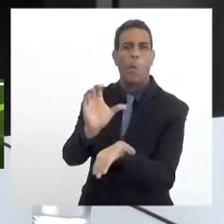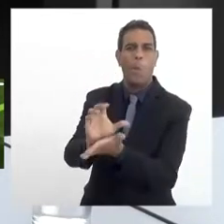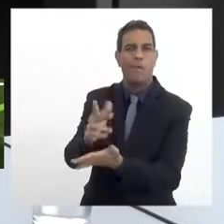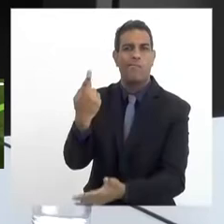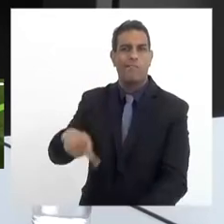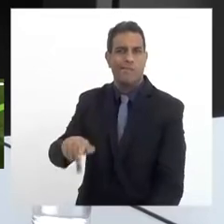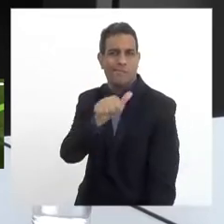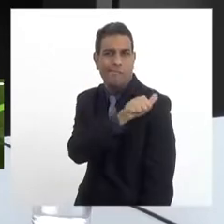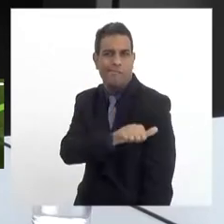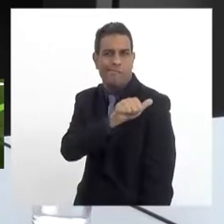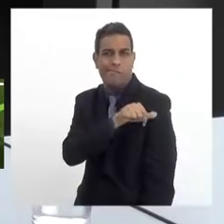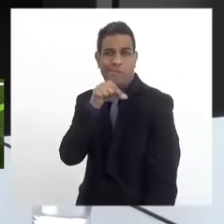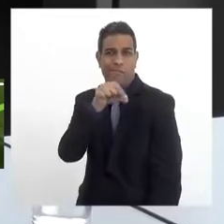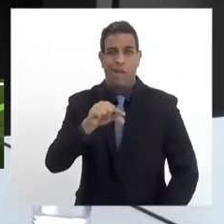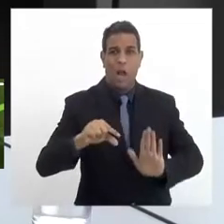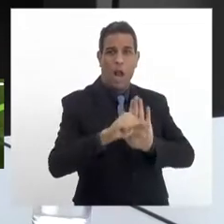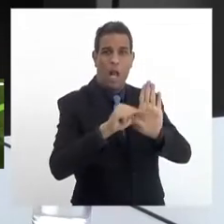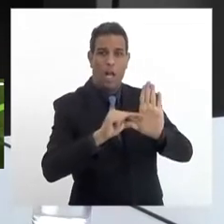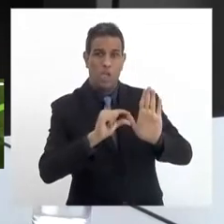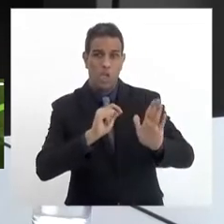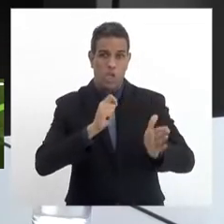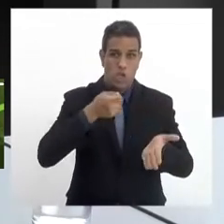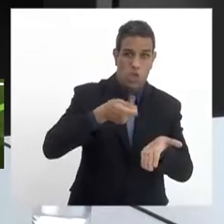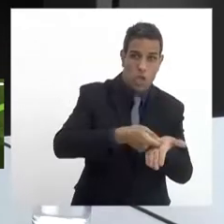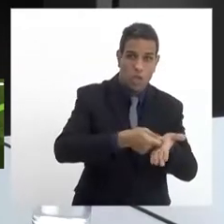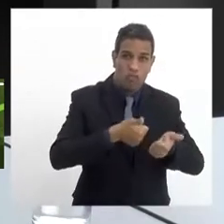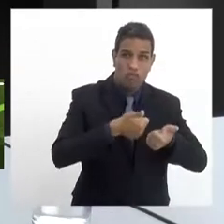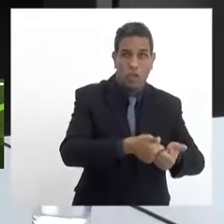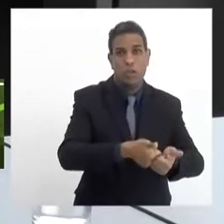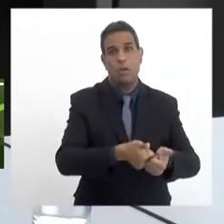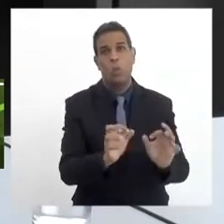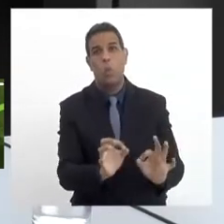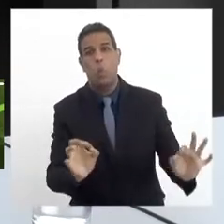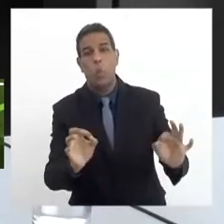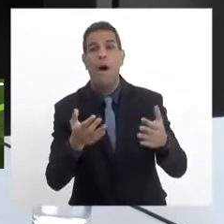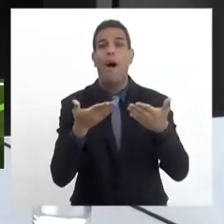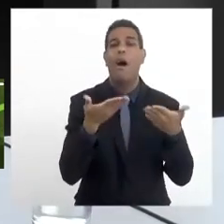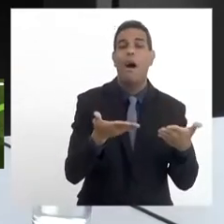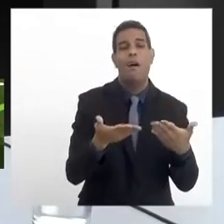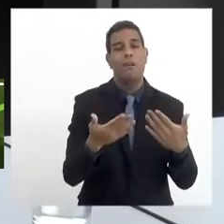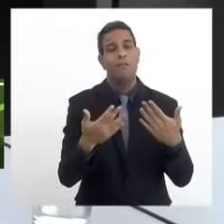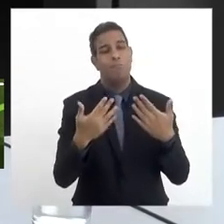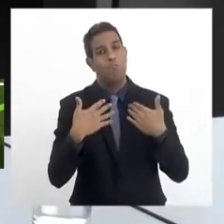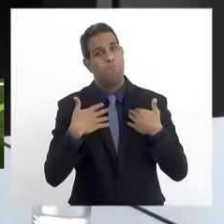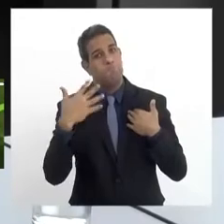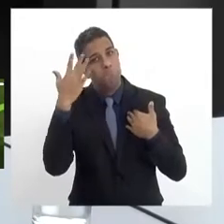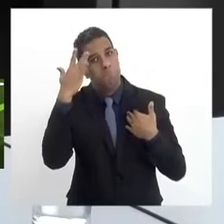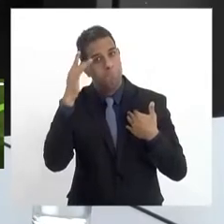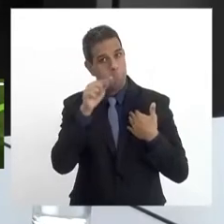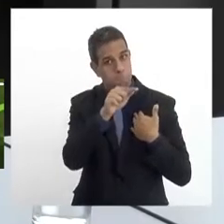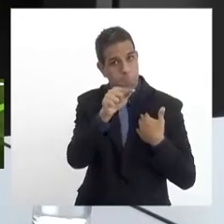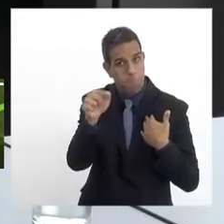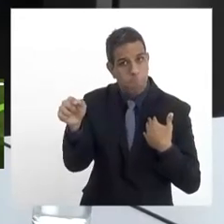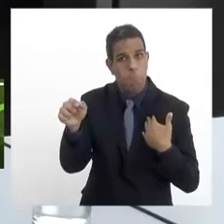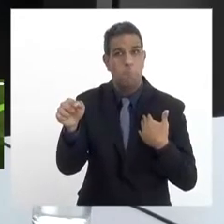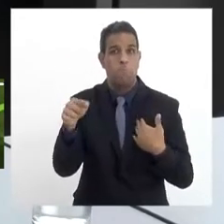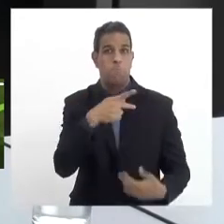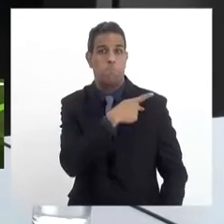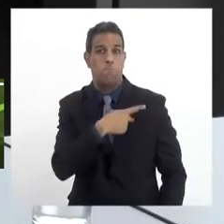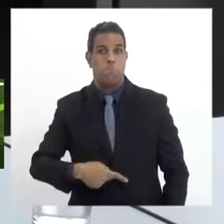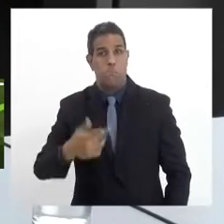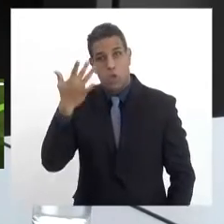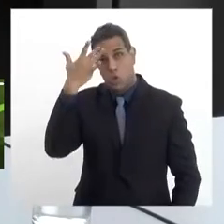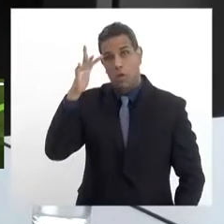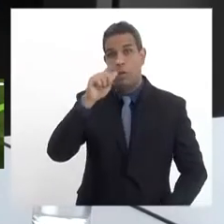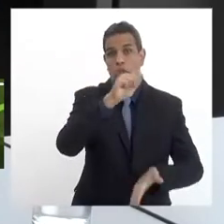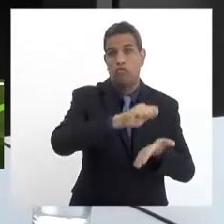dos itens não cumpridos. Né? E essa é uma questão, no meu entendimento, Vossa Excelência, não sei se quem escreveu isso